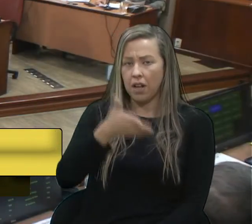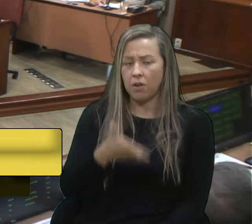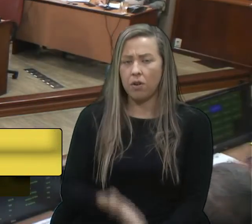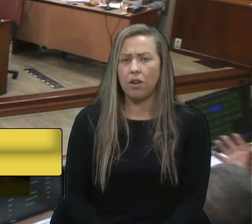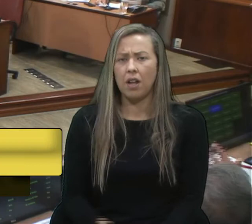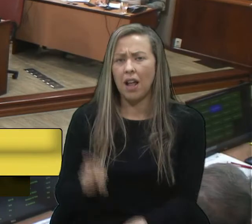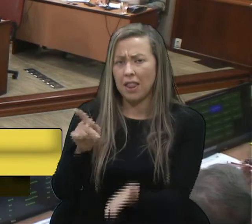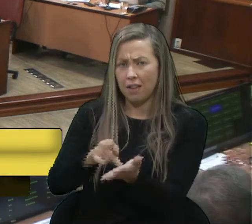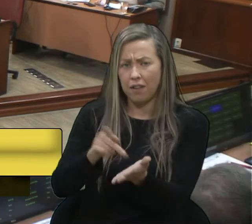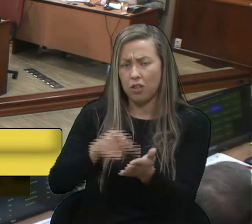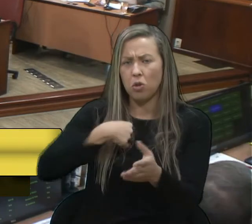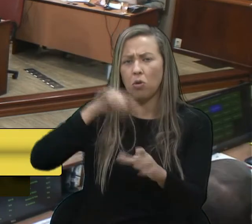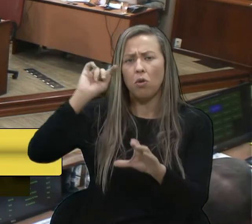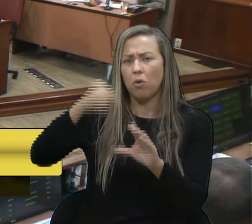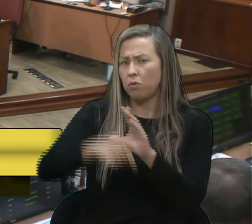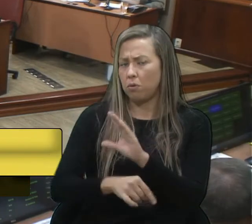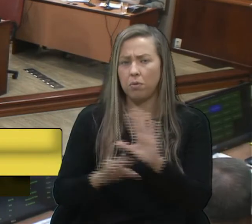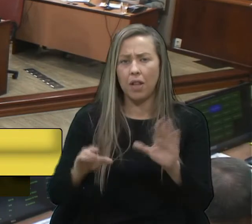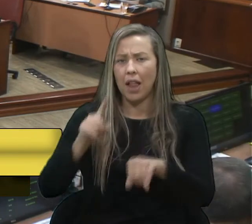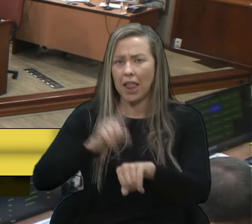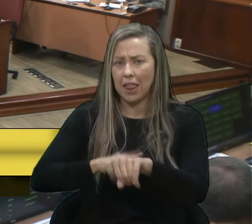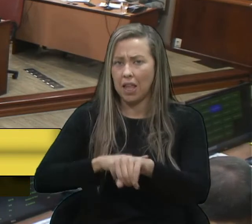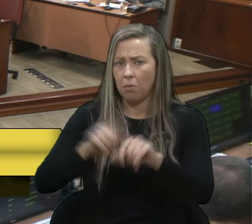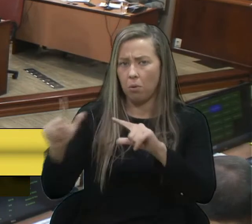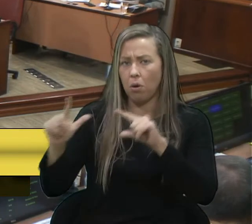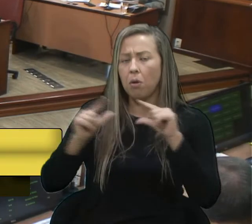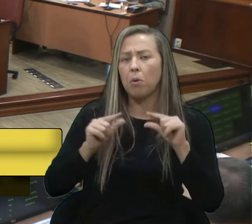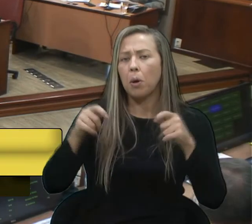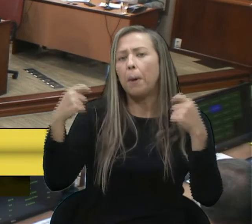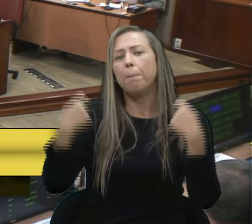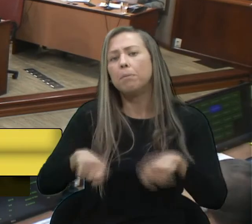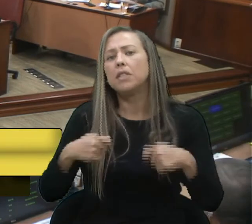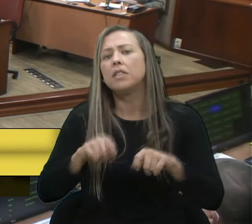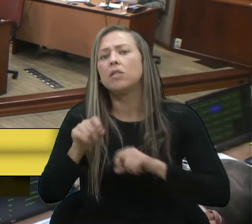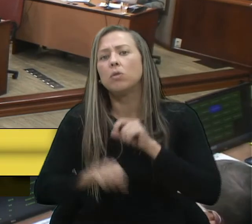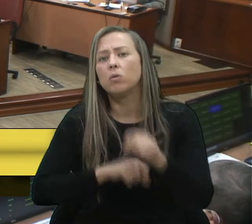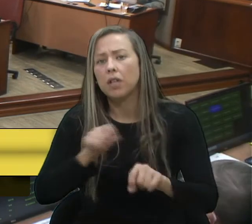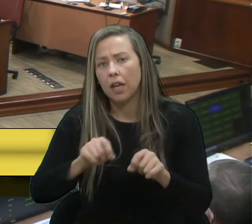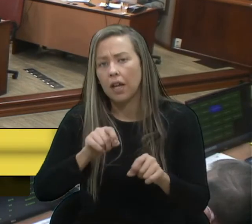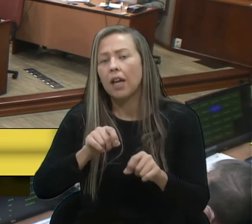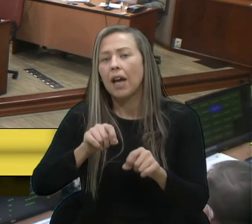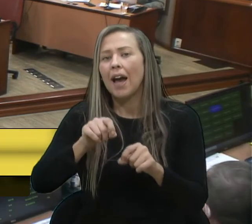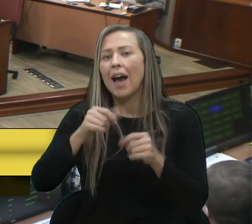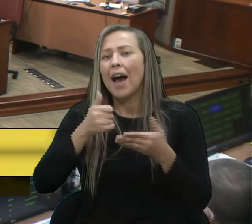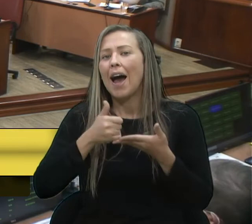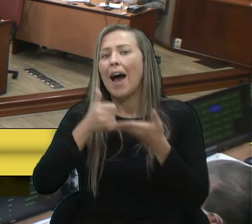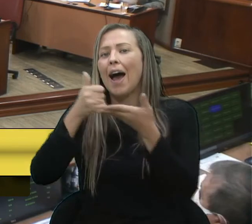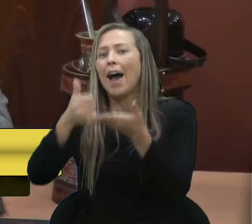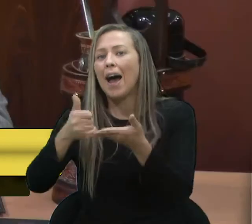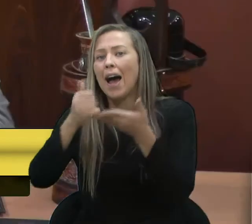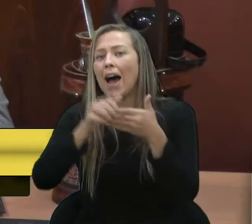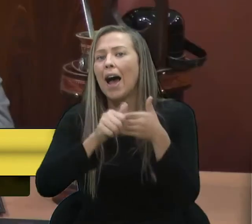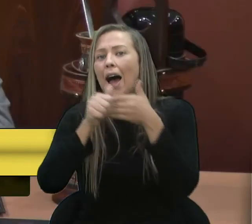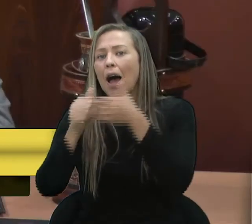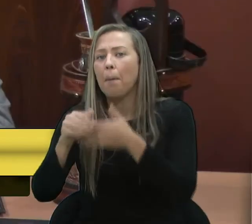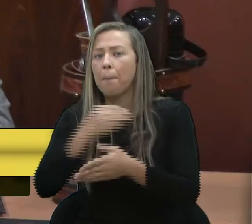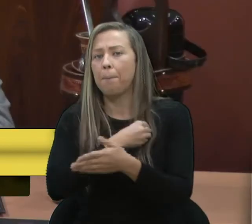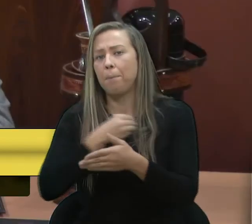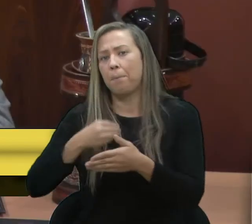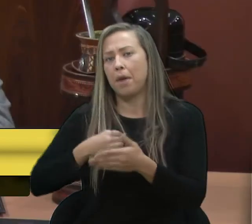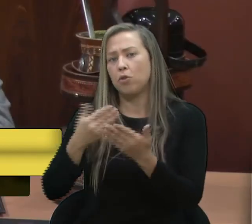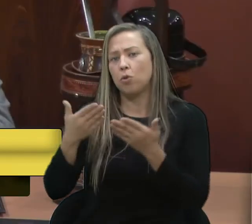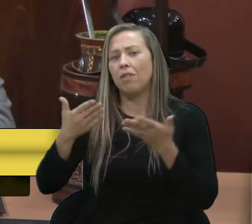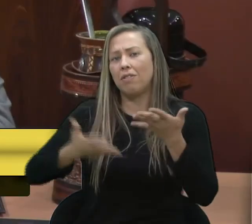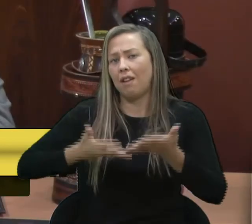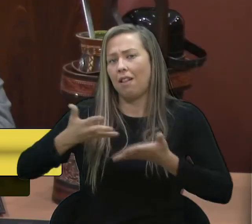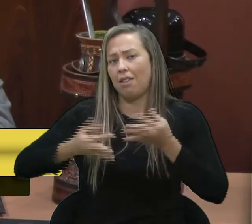nem vou entrar nesse mérito, até por conta do tempo. Ela precisa, com certeza, de um acompanhamento, né, médico. Ela